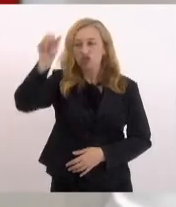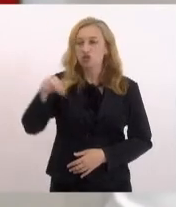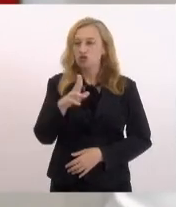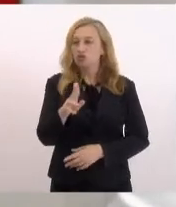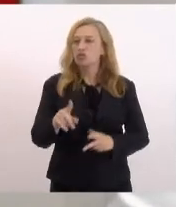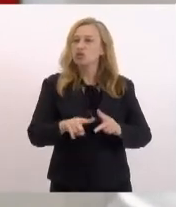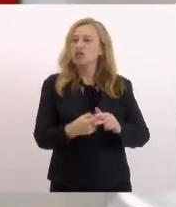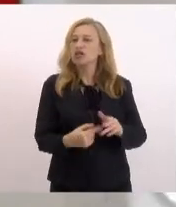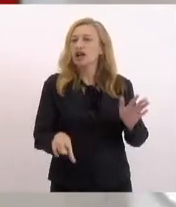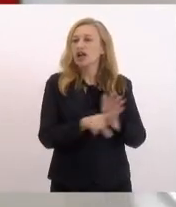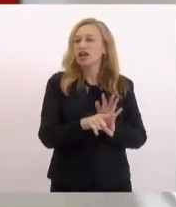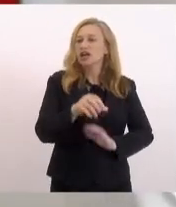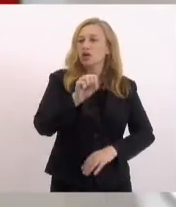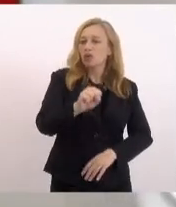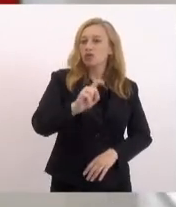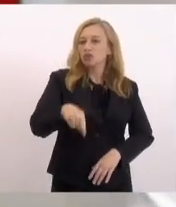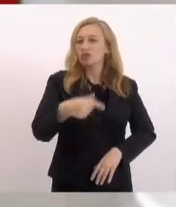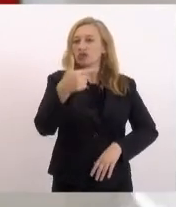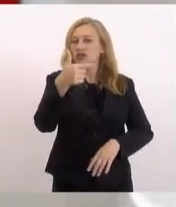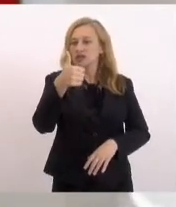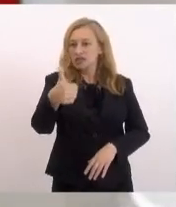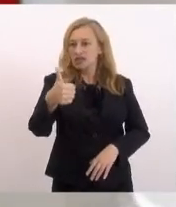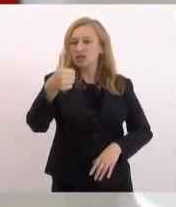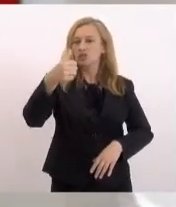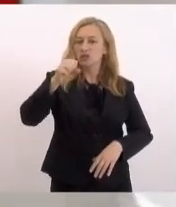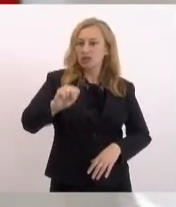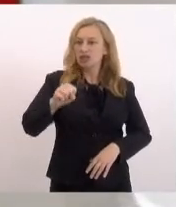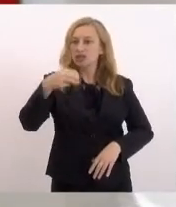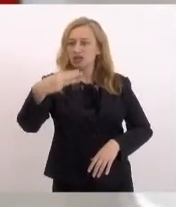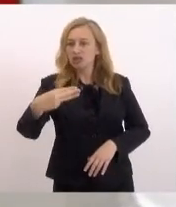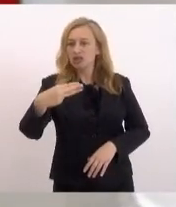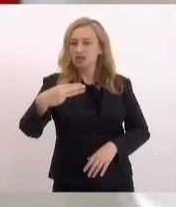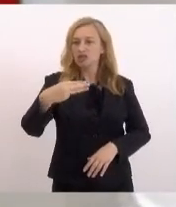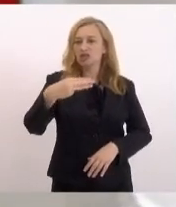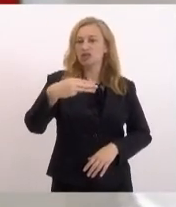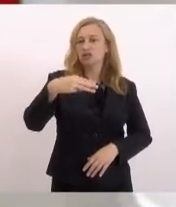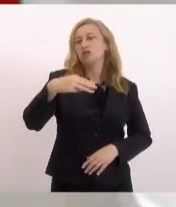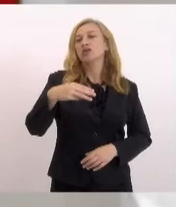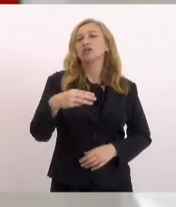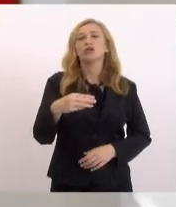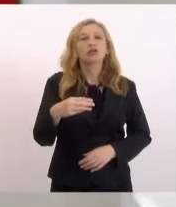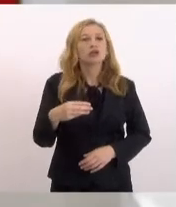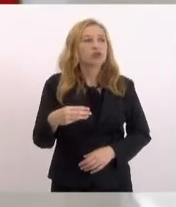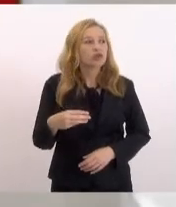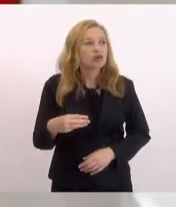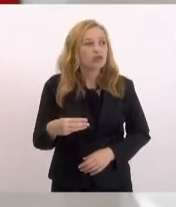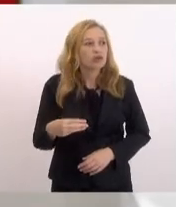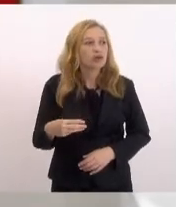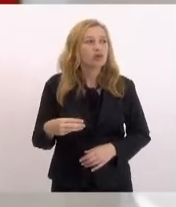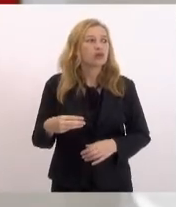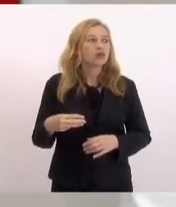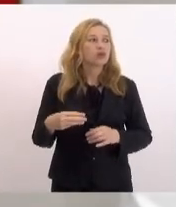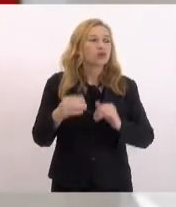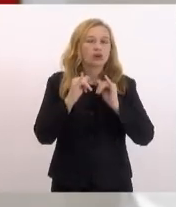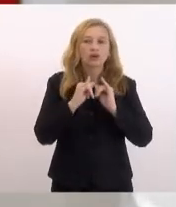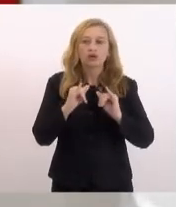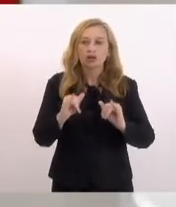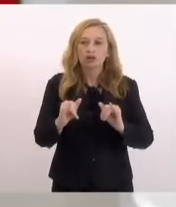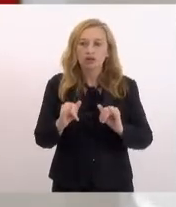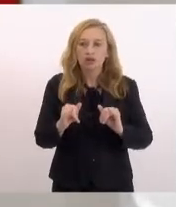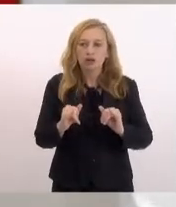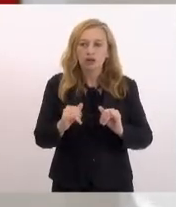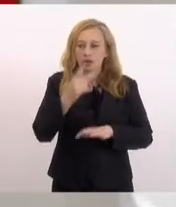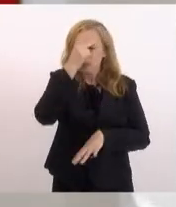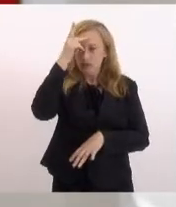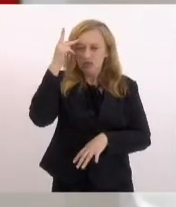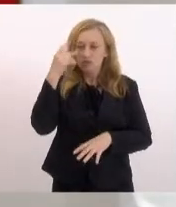altera a lei 8.183 de 30 de novembro de 18, para dispor sobre a publicação de fotos de pessoas